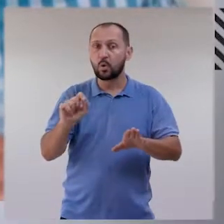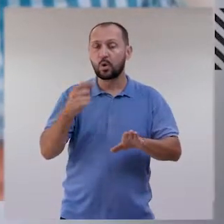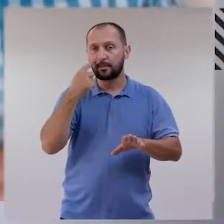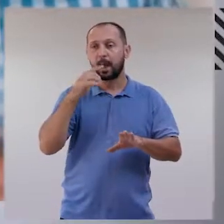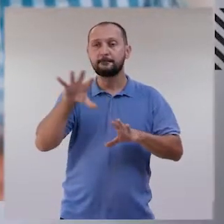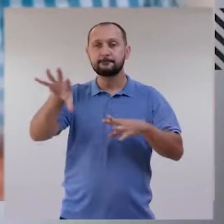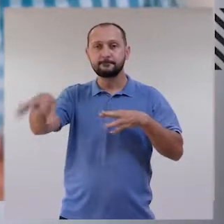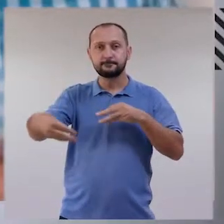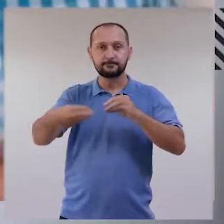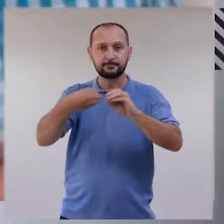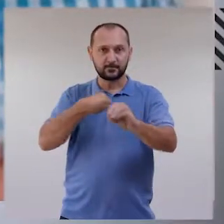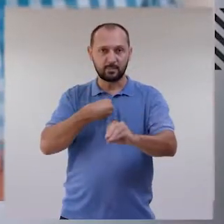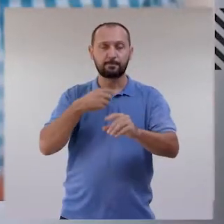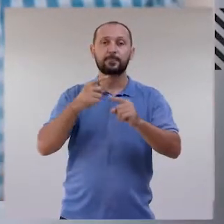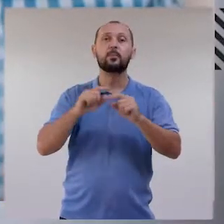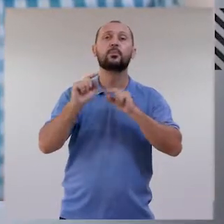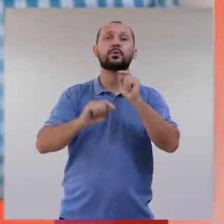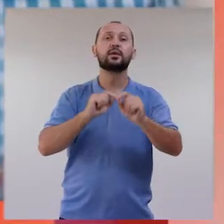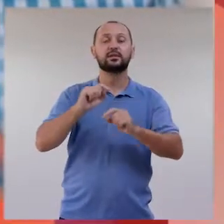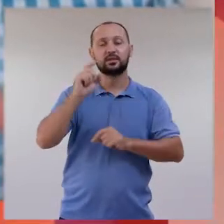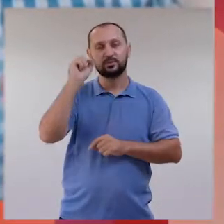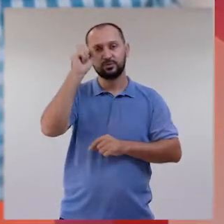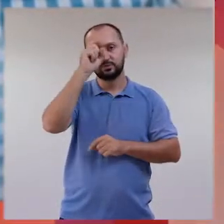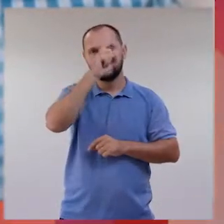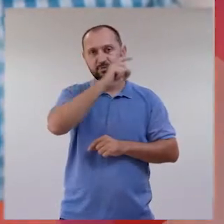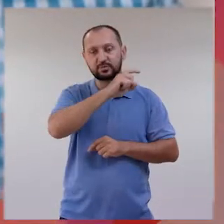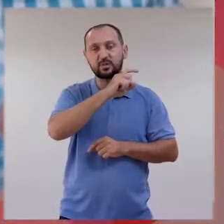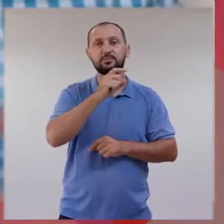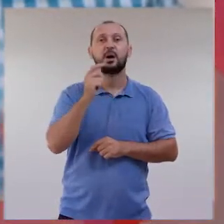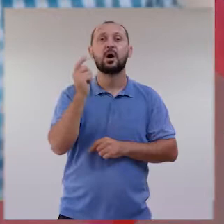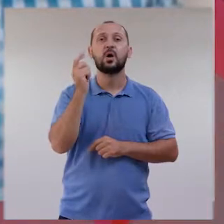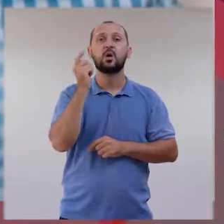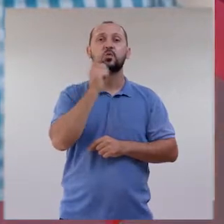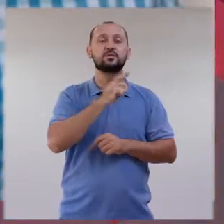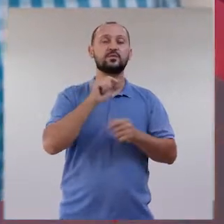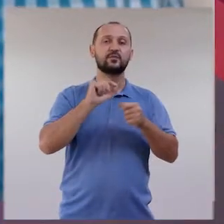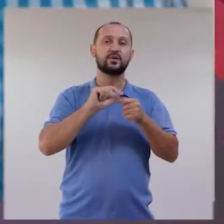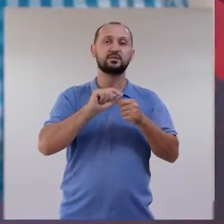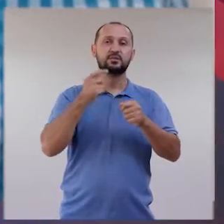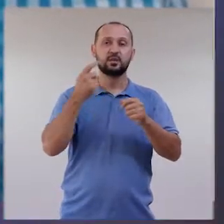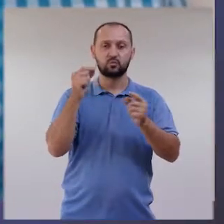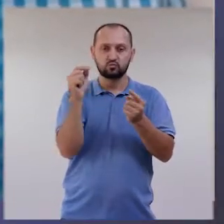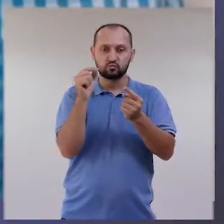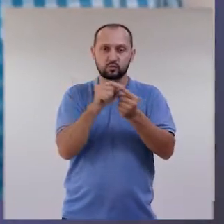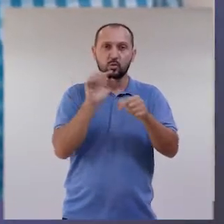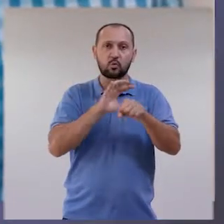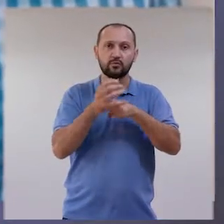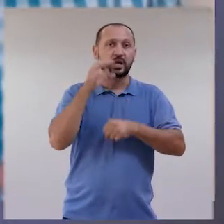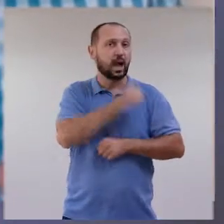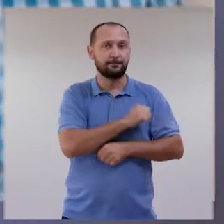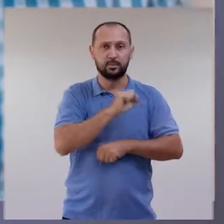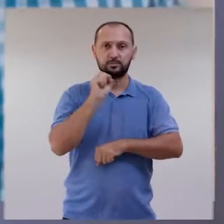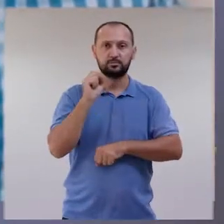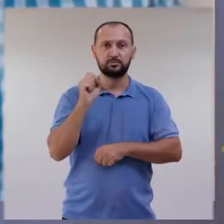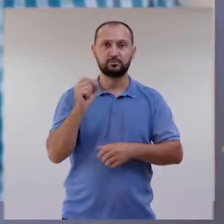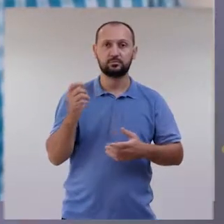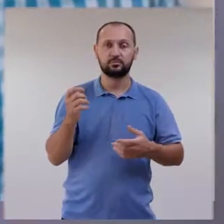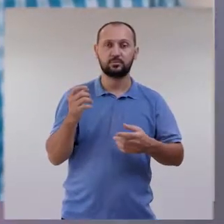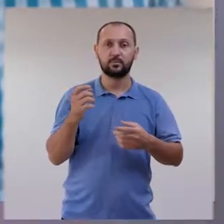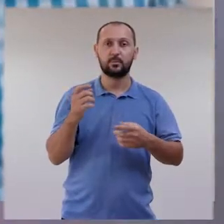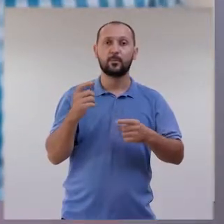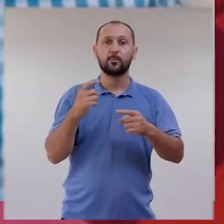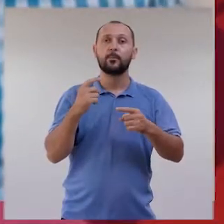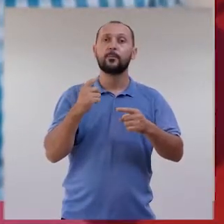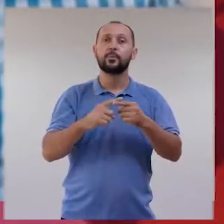completamente a captação por conta da dificuldade de conseguir fazer, né, o teste de COVID